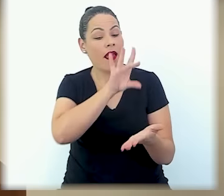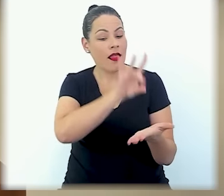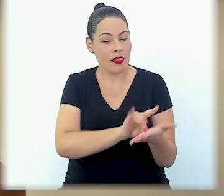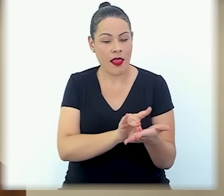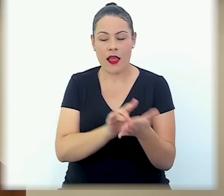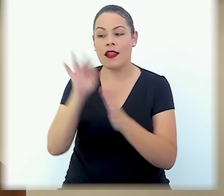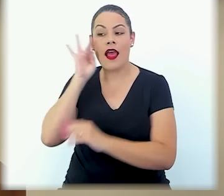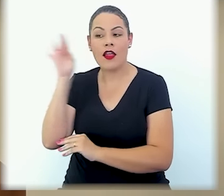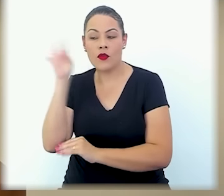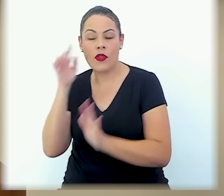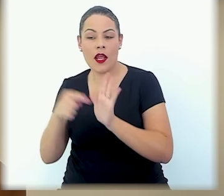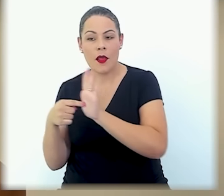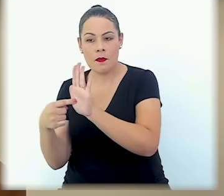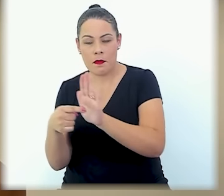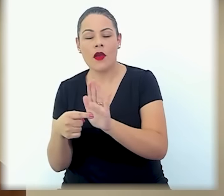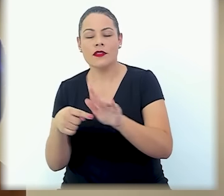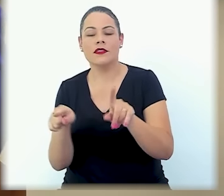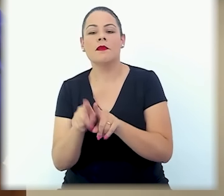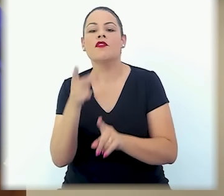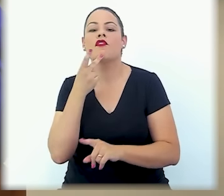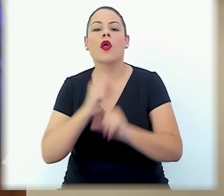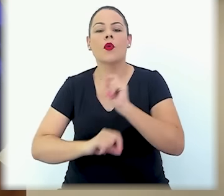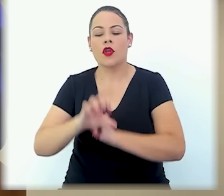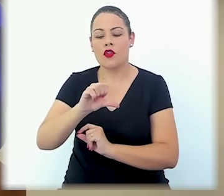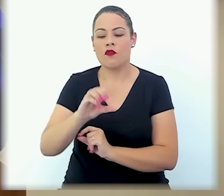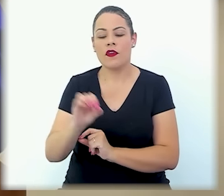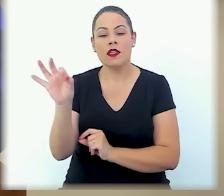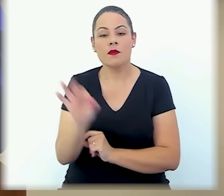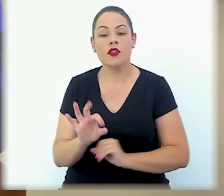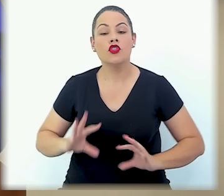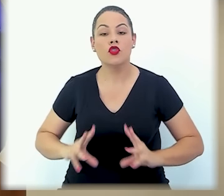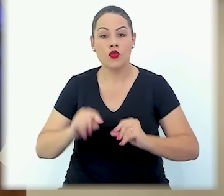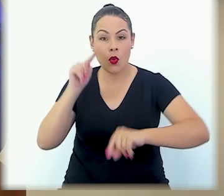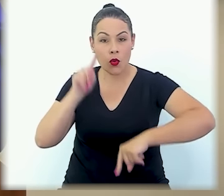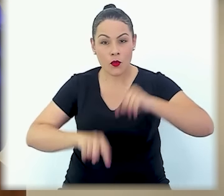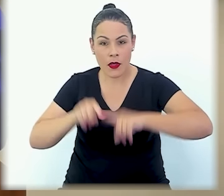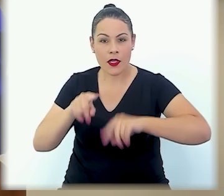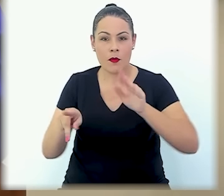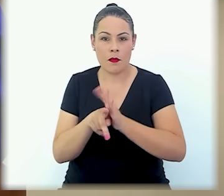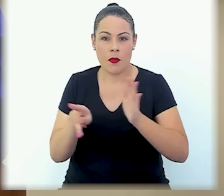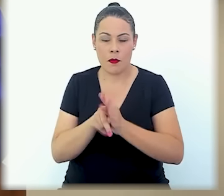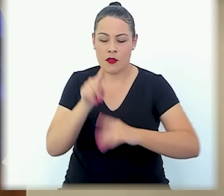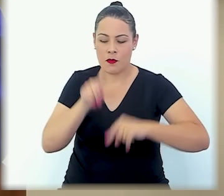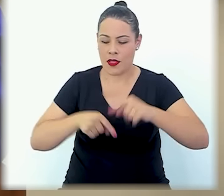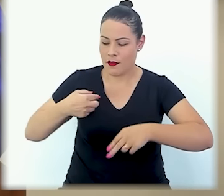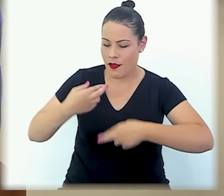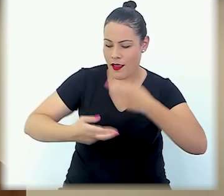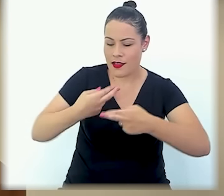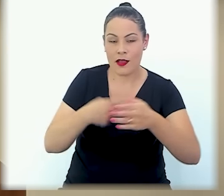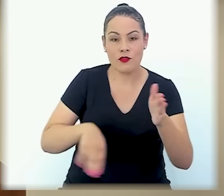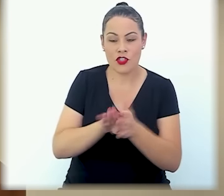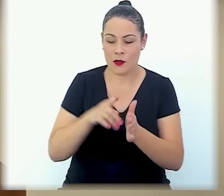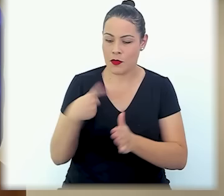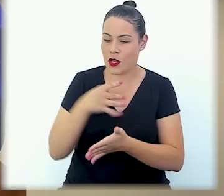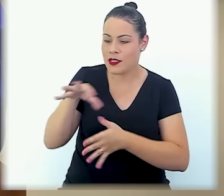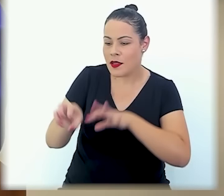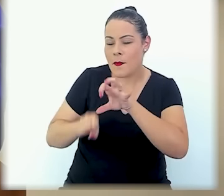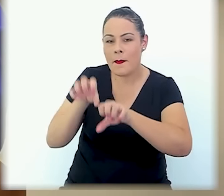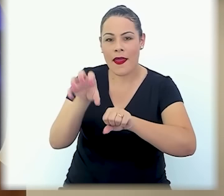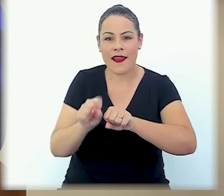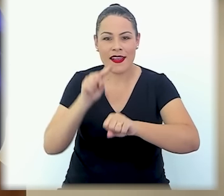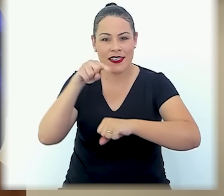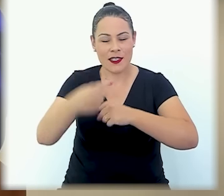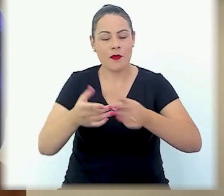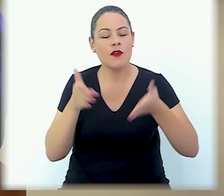realidades, o estudo de IPEA diz que 90% dos materiais recicláveis passam pela nossa mão, dos catadores de material reciclável. Mas,